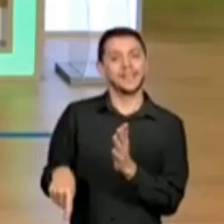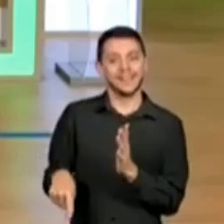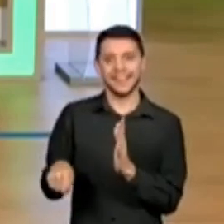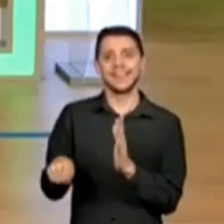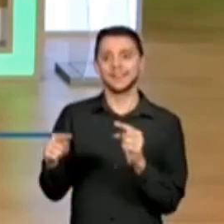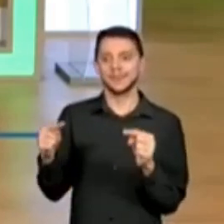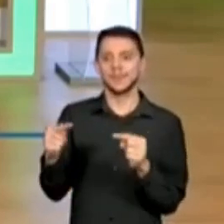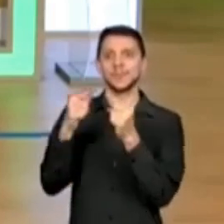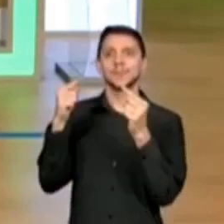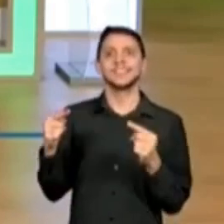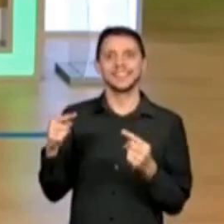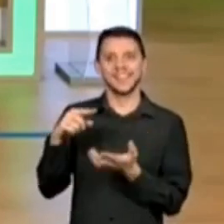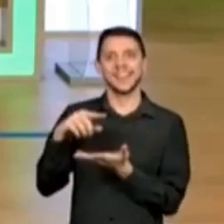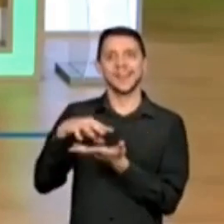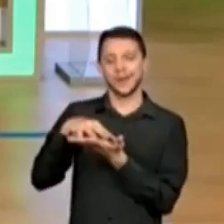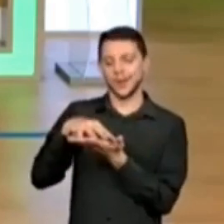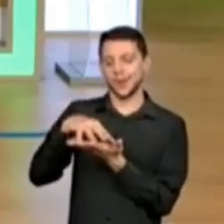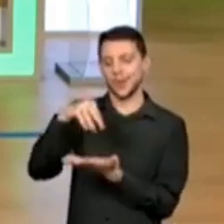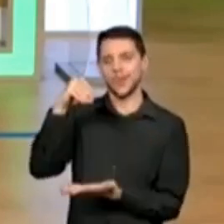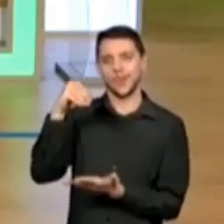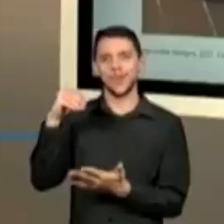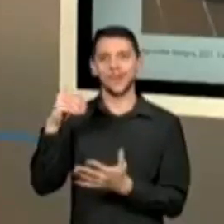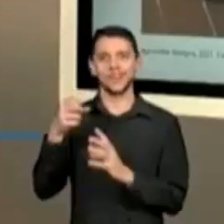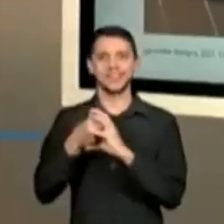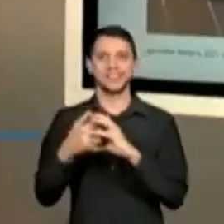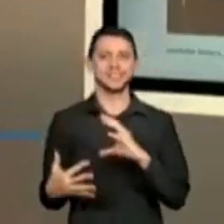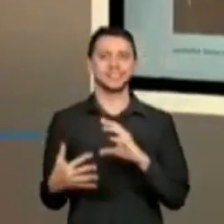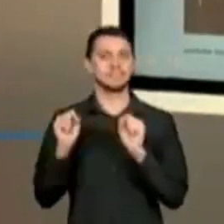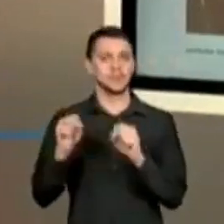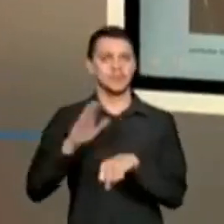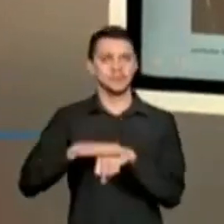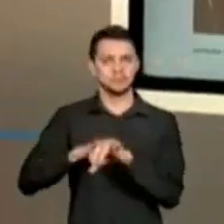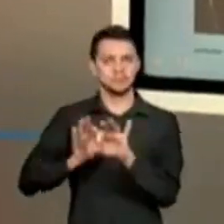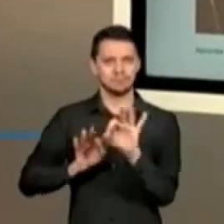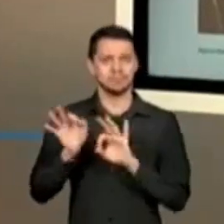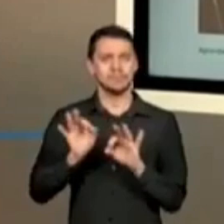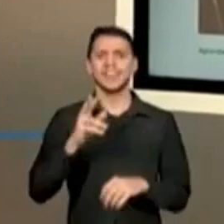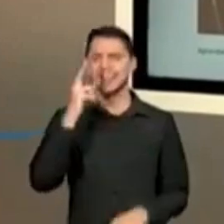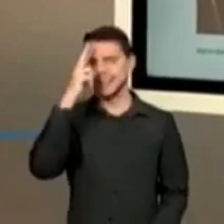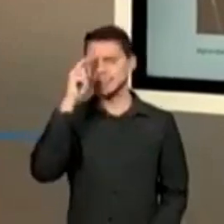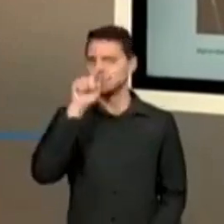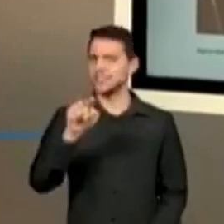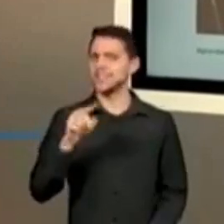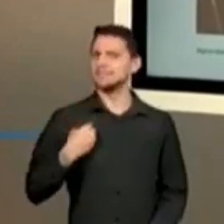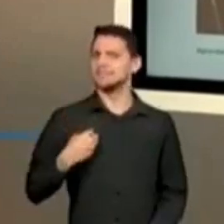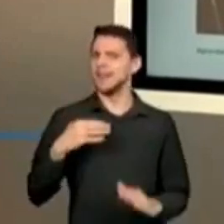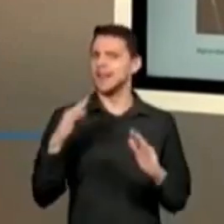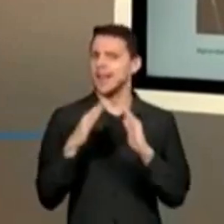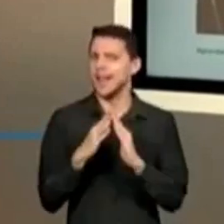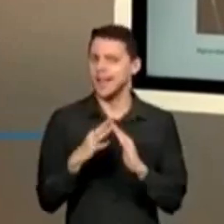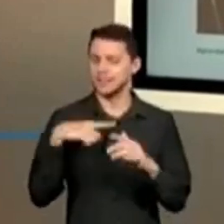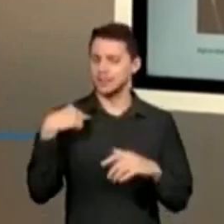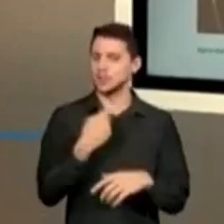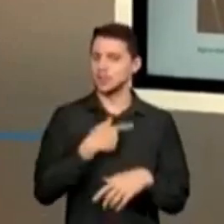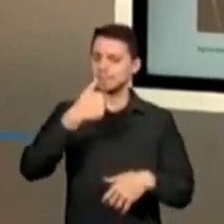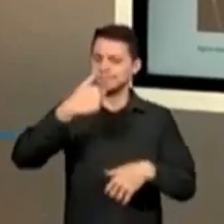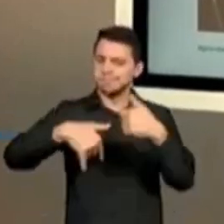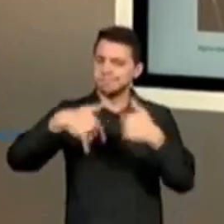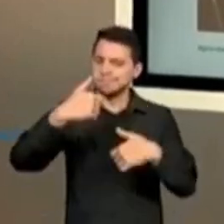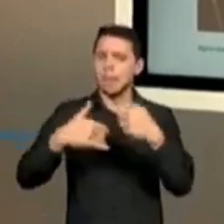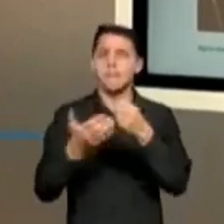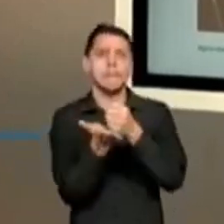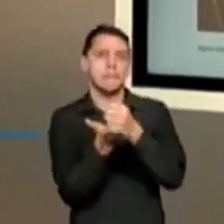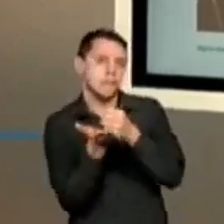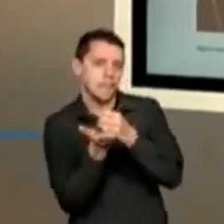cone. Então, assim, ele pode construir. E aí, lembrando que você aí em casa, a gente está fazendo uma explicação mais superficial também. Depois